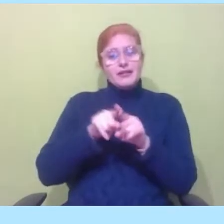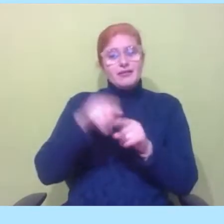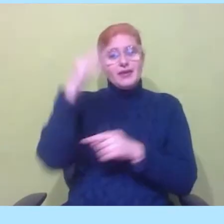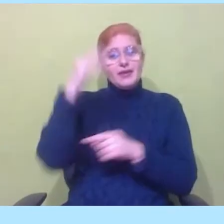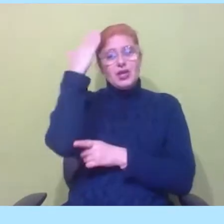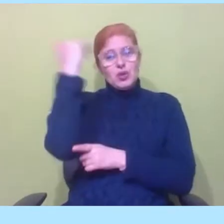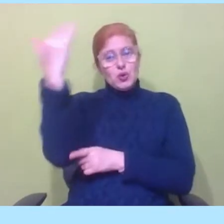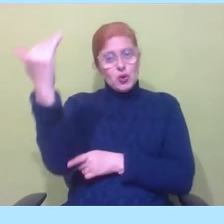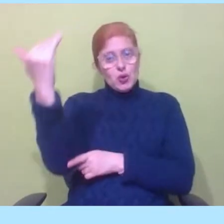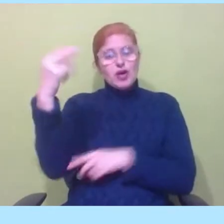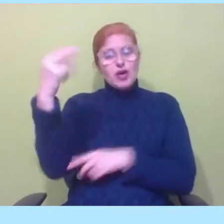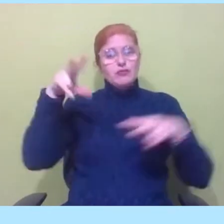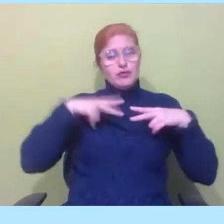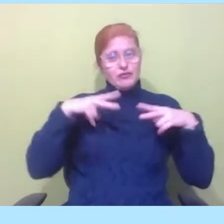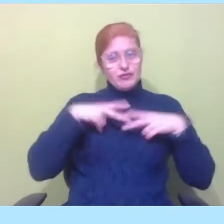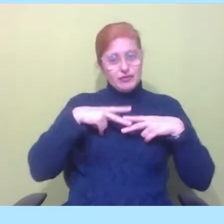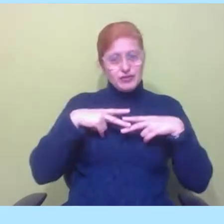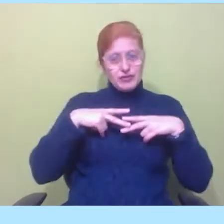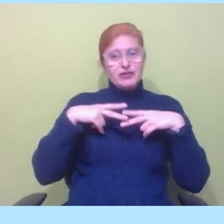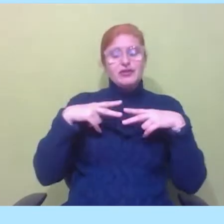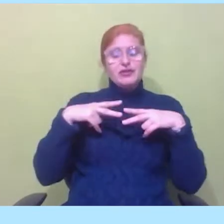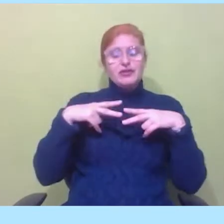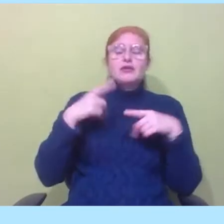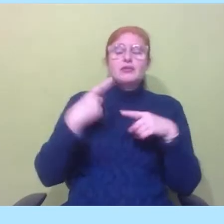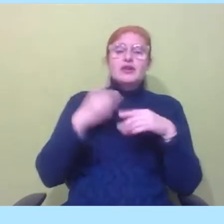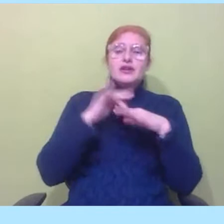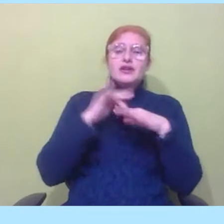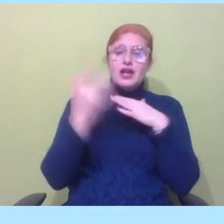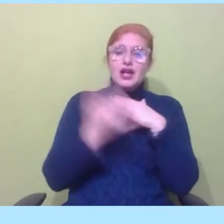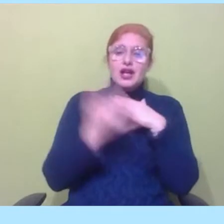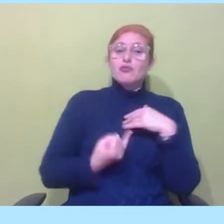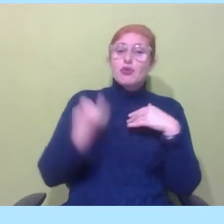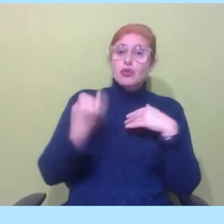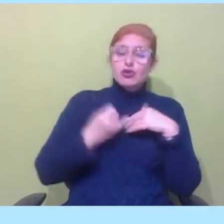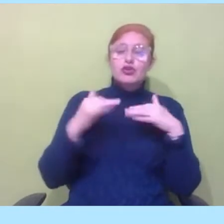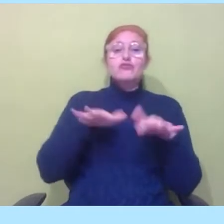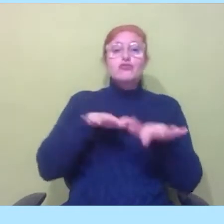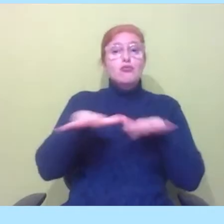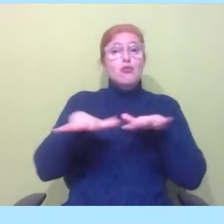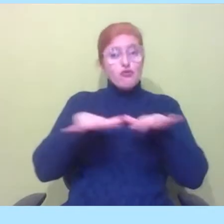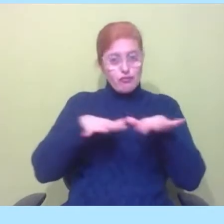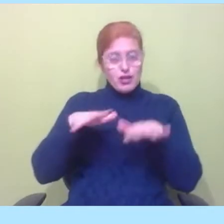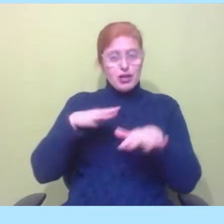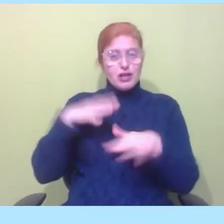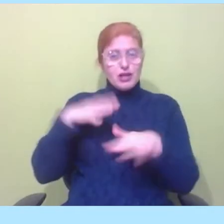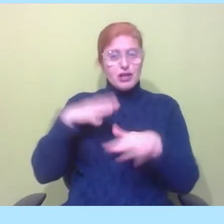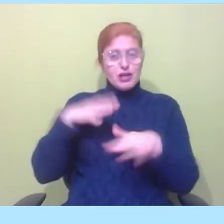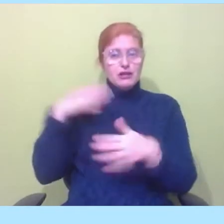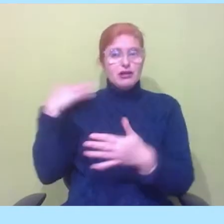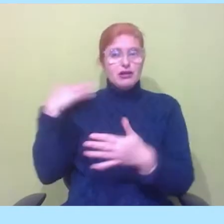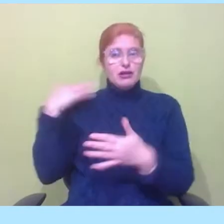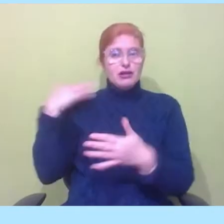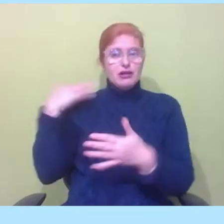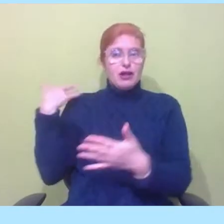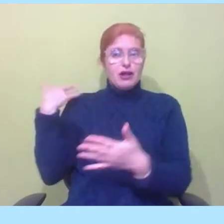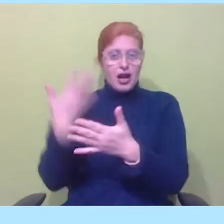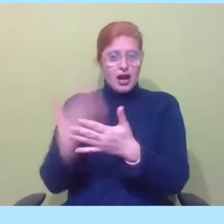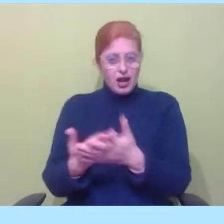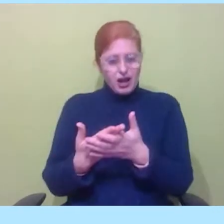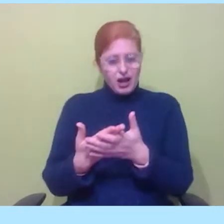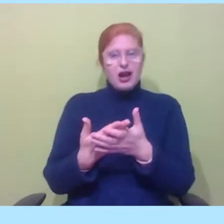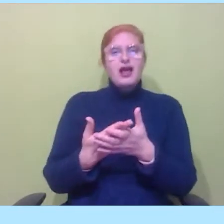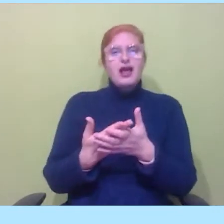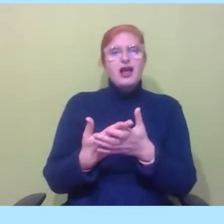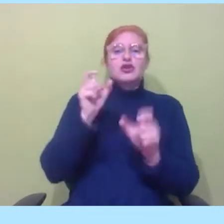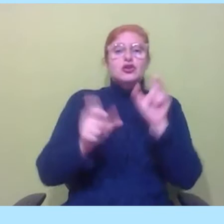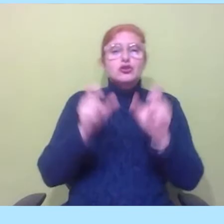redes foram muito importantes para o movimento nos últimos anos, muitas pessoas, indivíduos, cumpriram um papel bacana de comunicar,